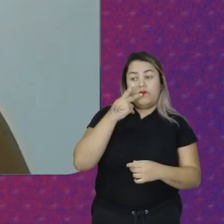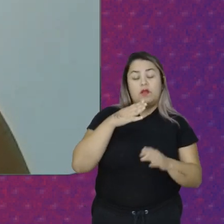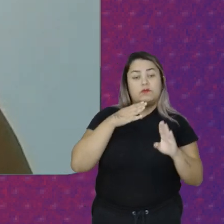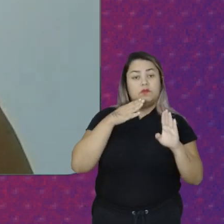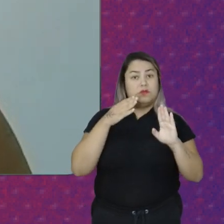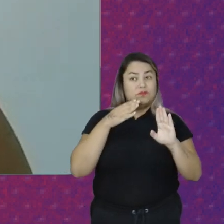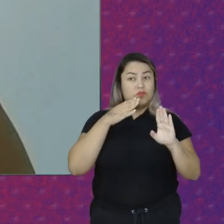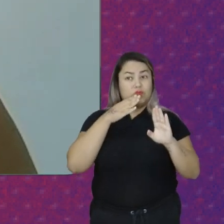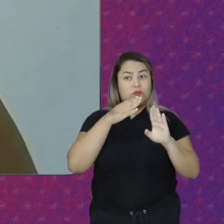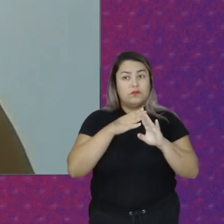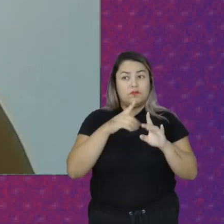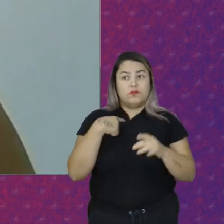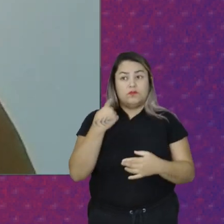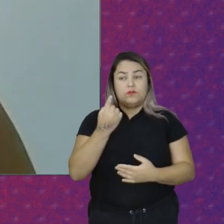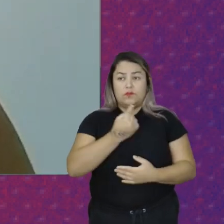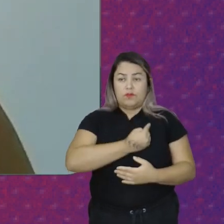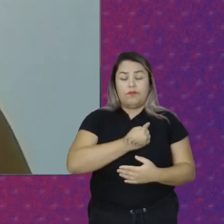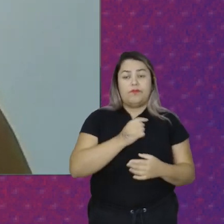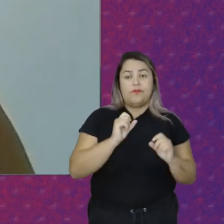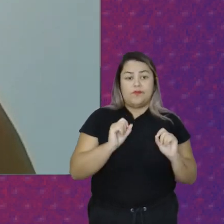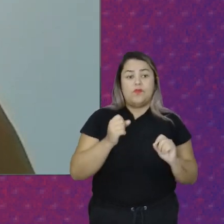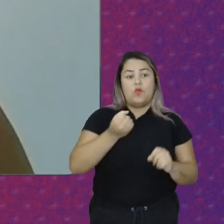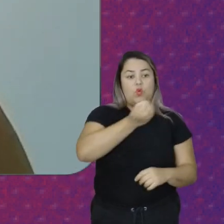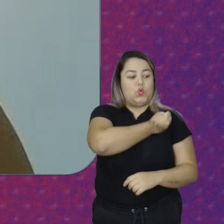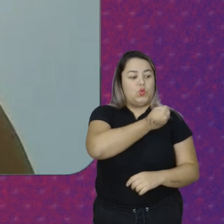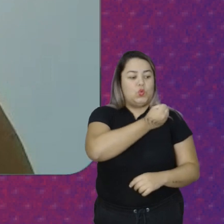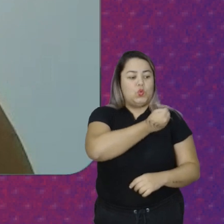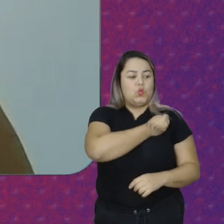diretamente com a gente, né? O número de